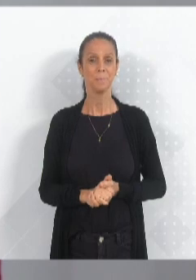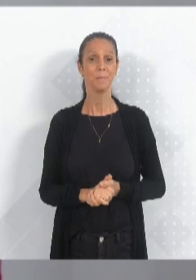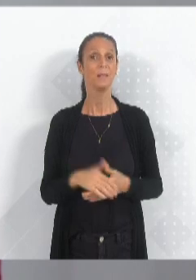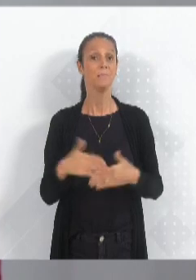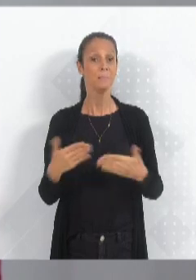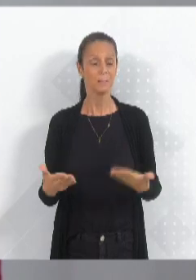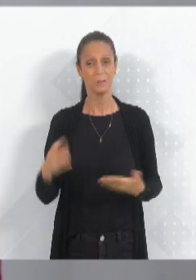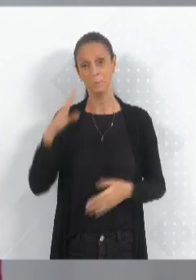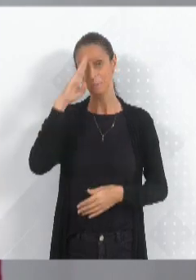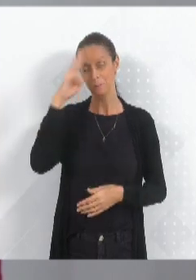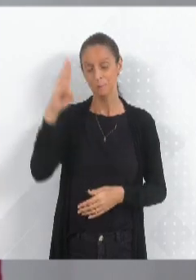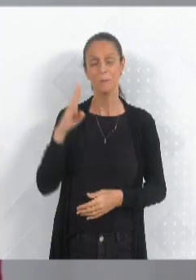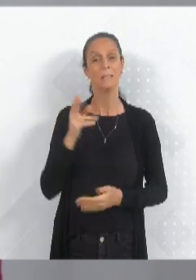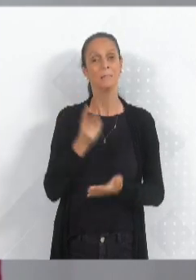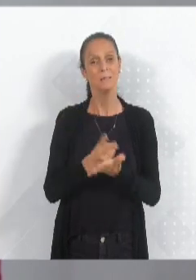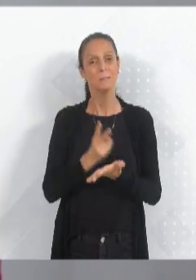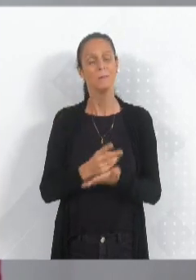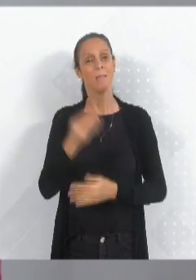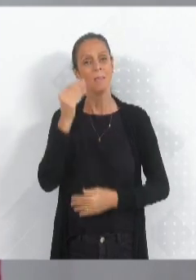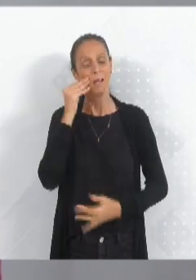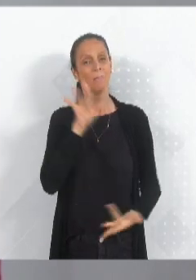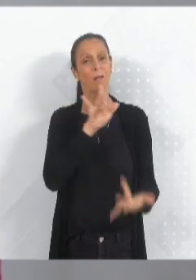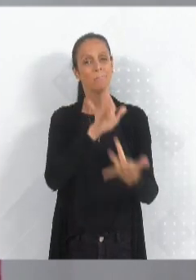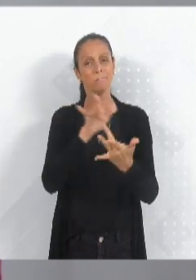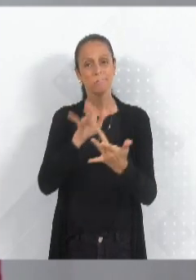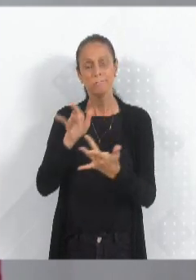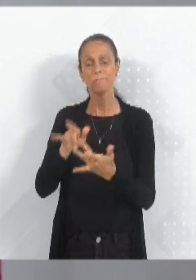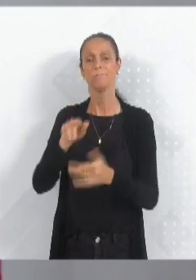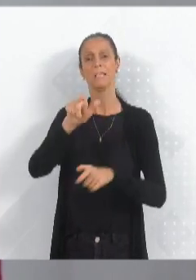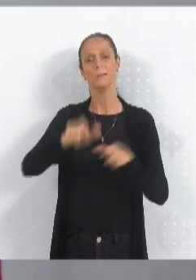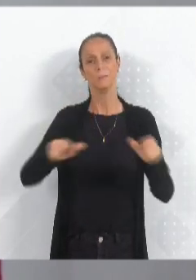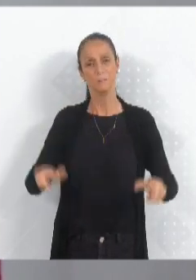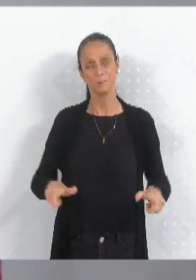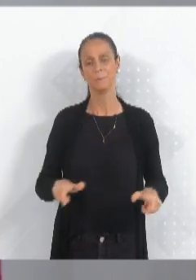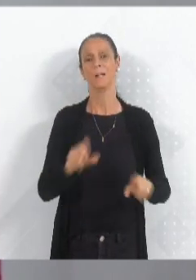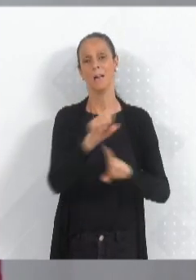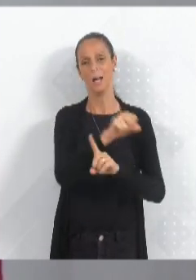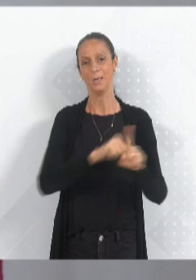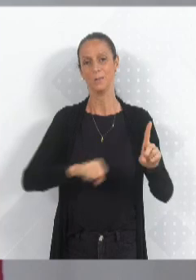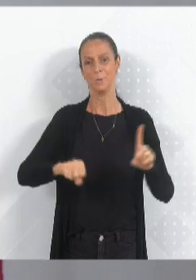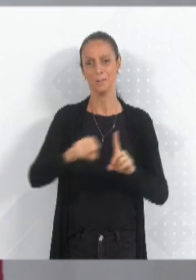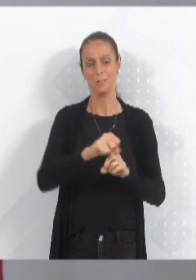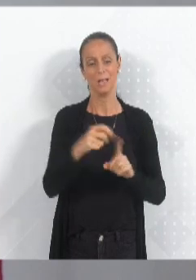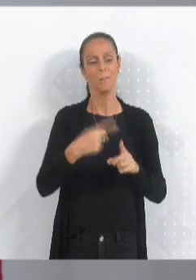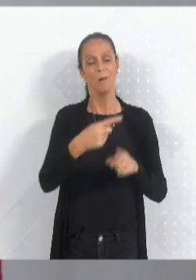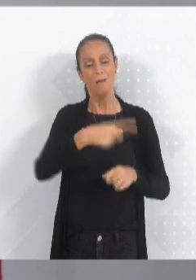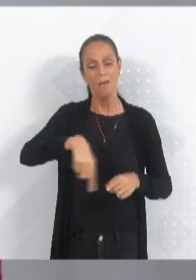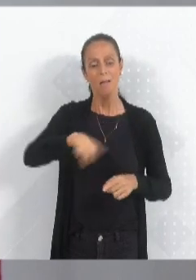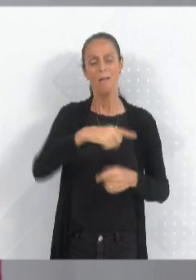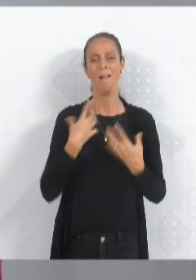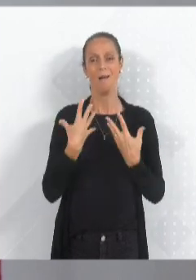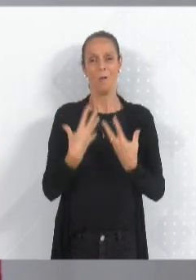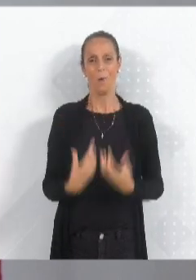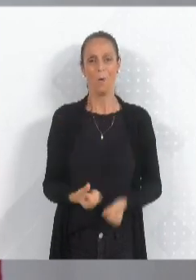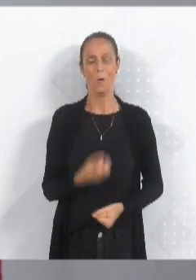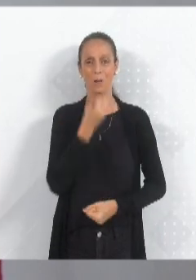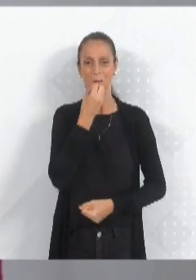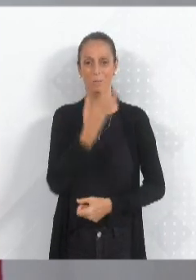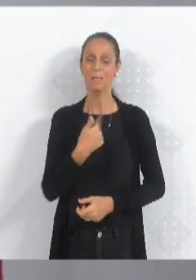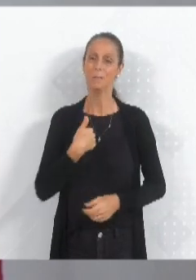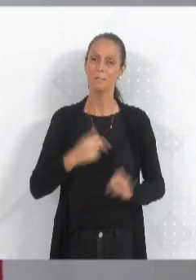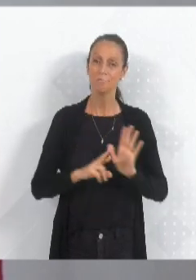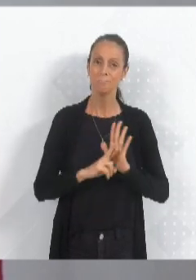da sociedade porque é bem acolhido por ela então eu em nome do 23 bi dos seus